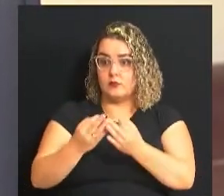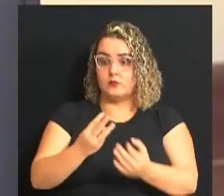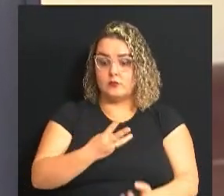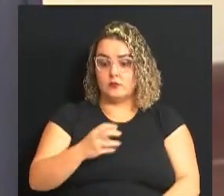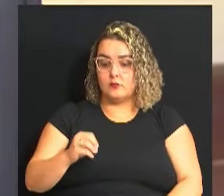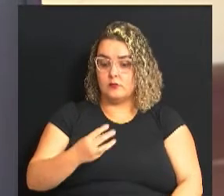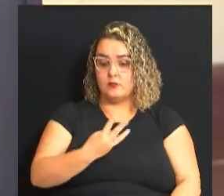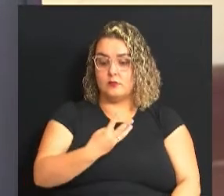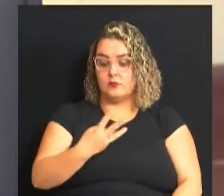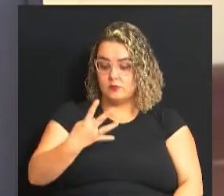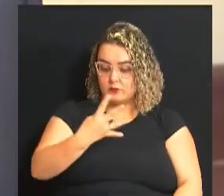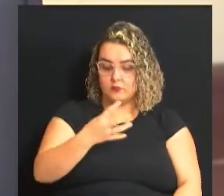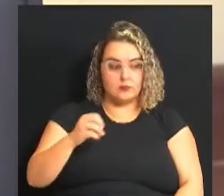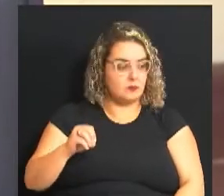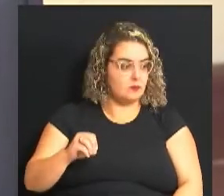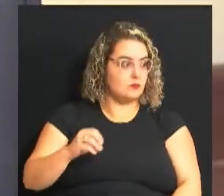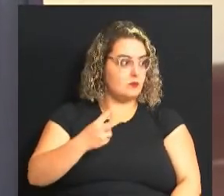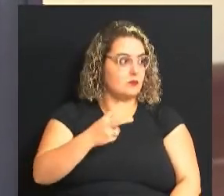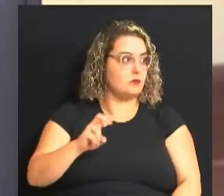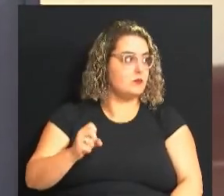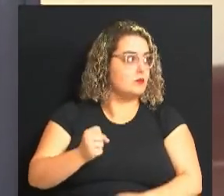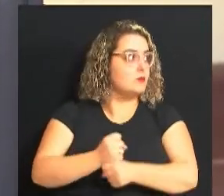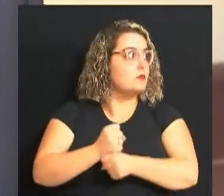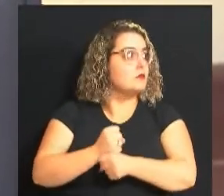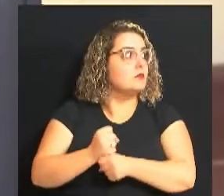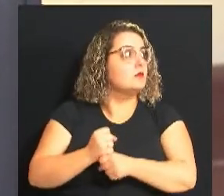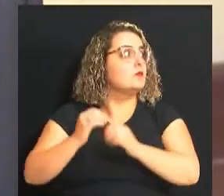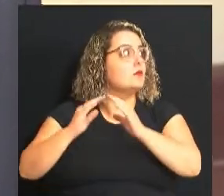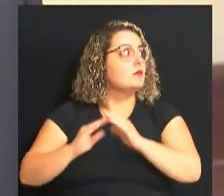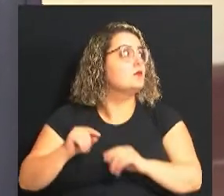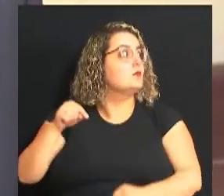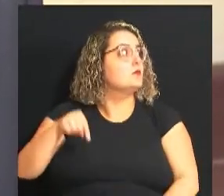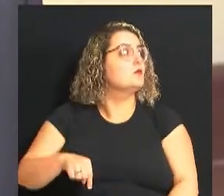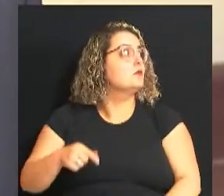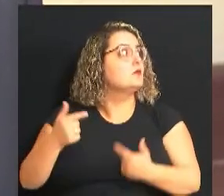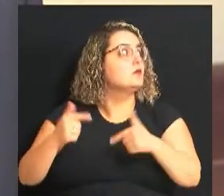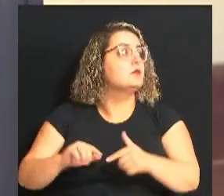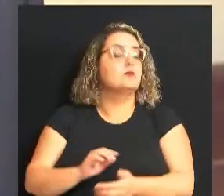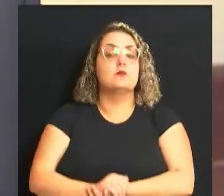40, 50 anos morando naquele local, né, e